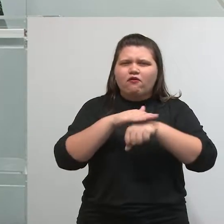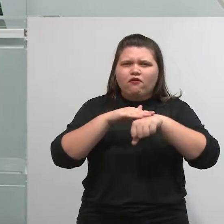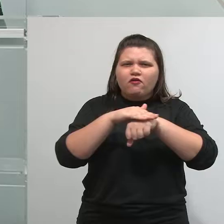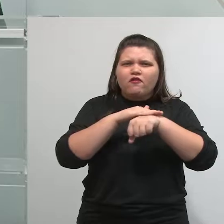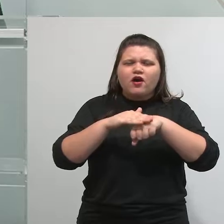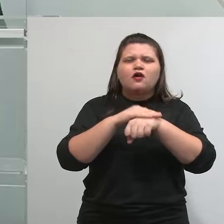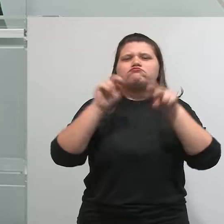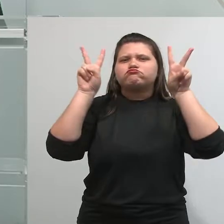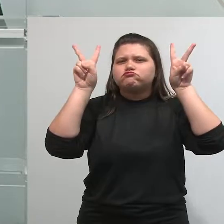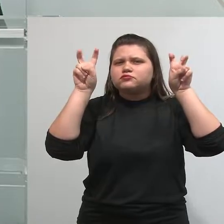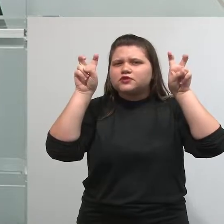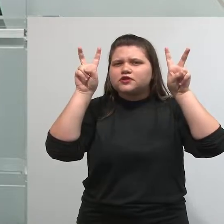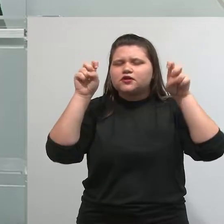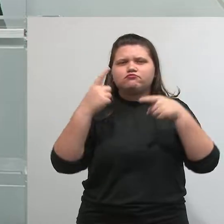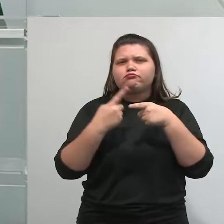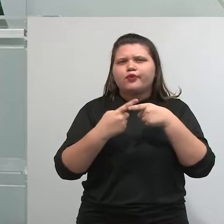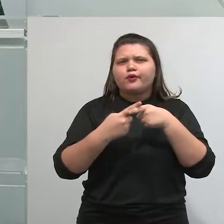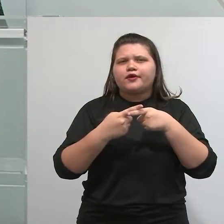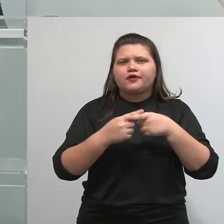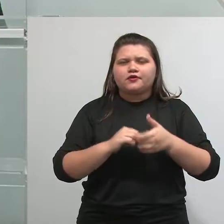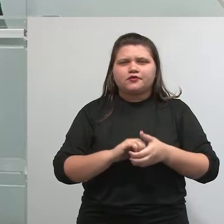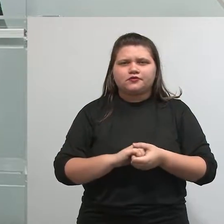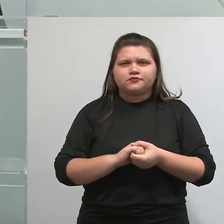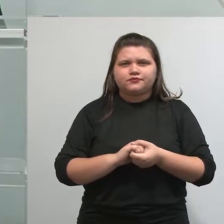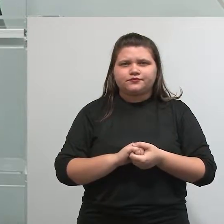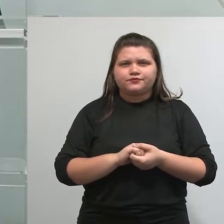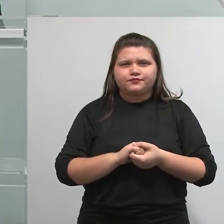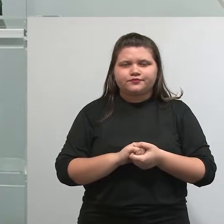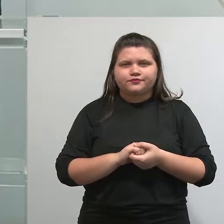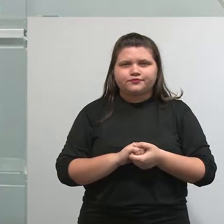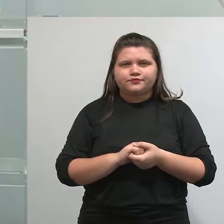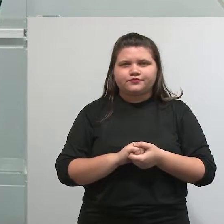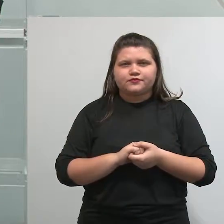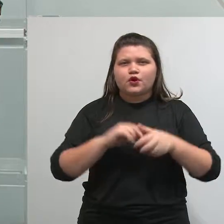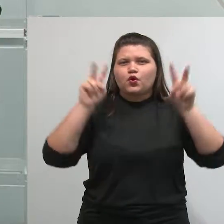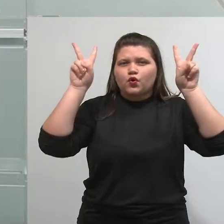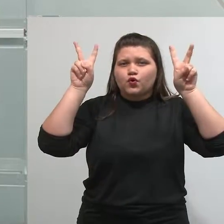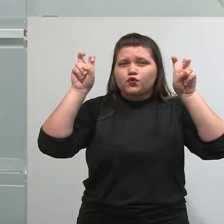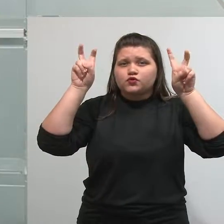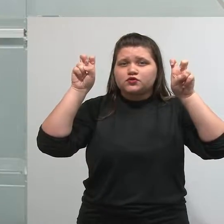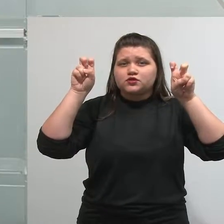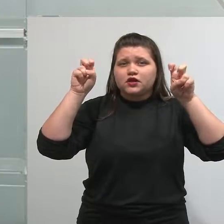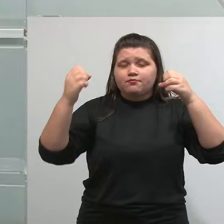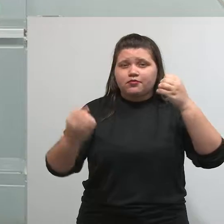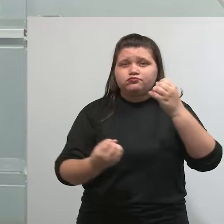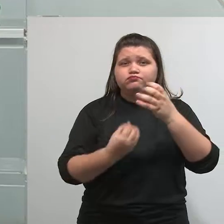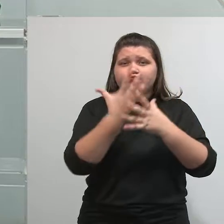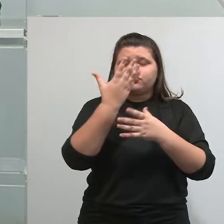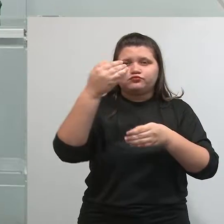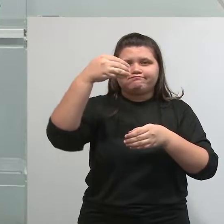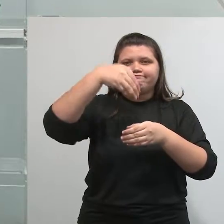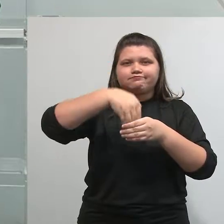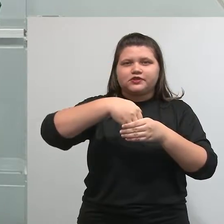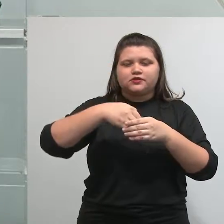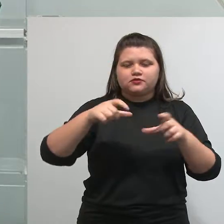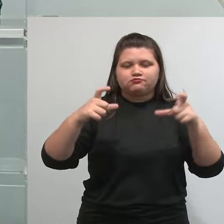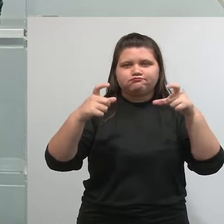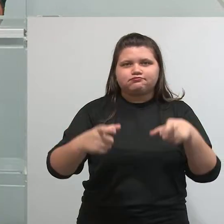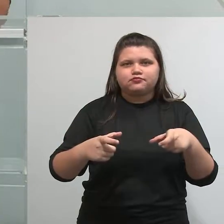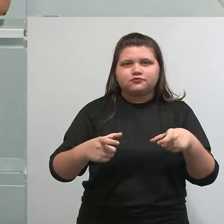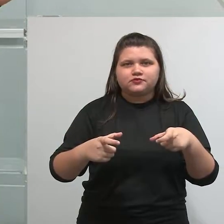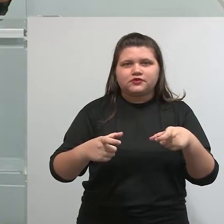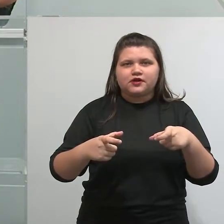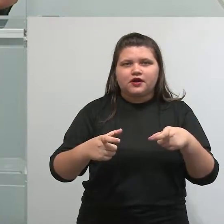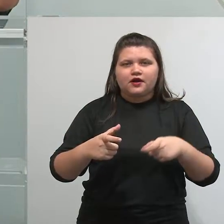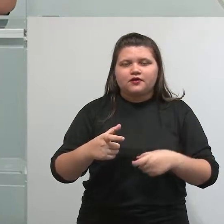questão dos temas. Por quê? Os temas que vocês irão desenvolver naquele espaço tem que levar em consideração